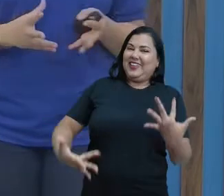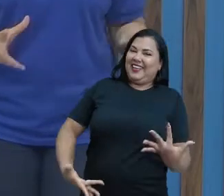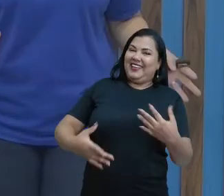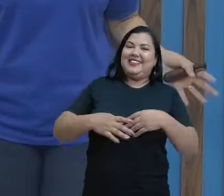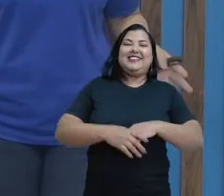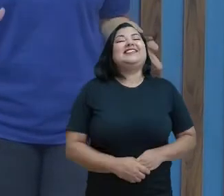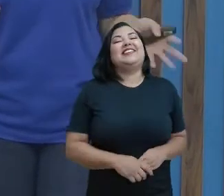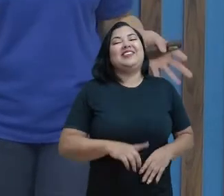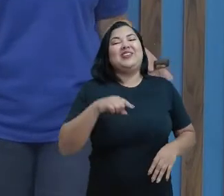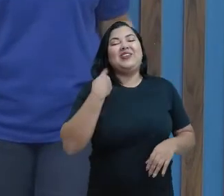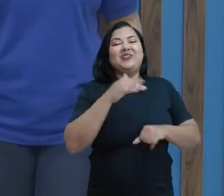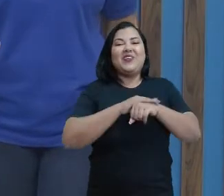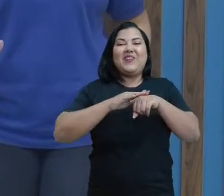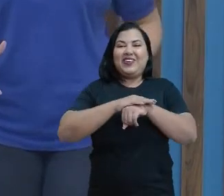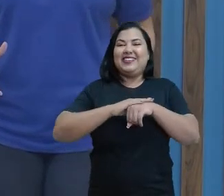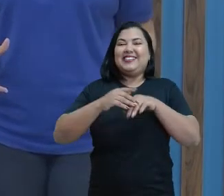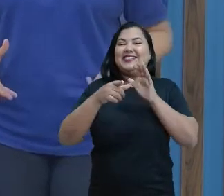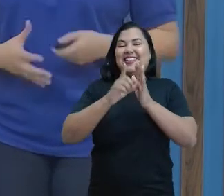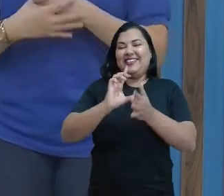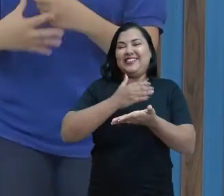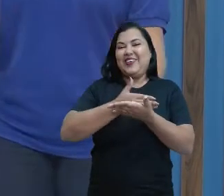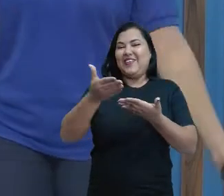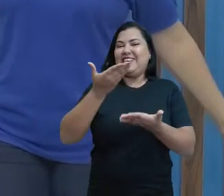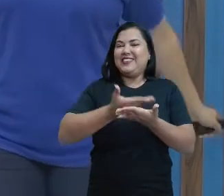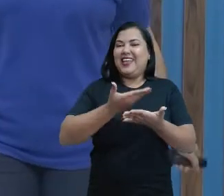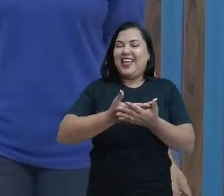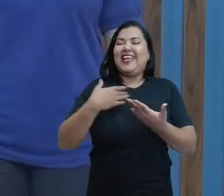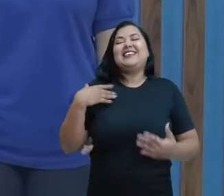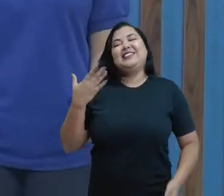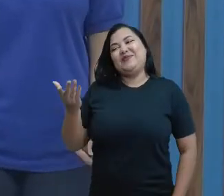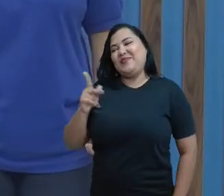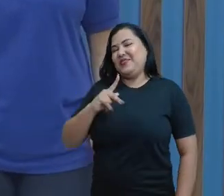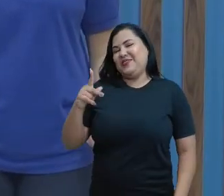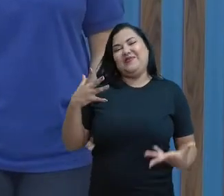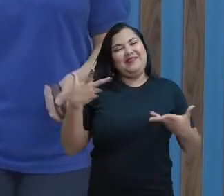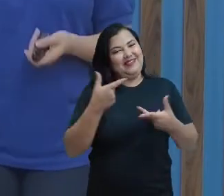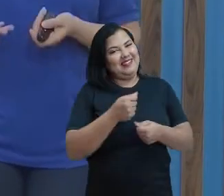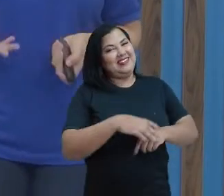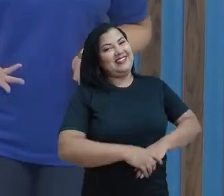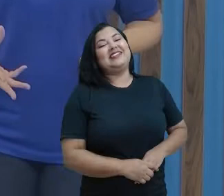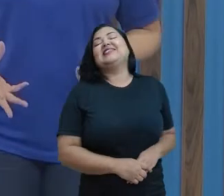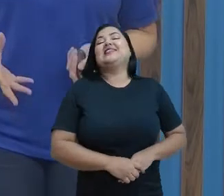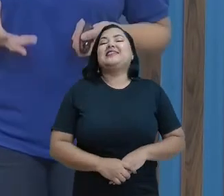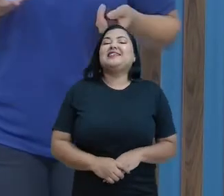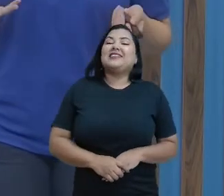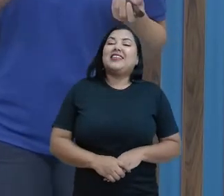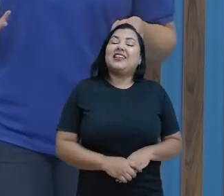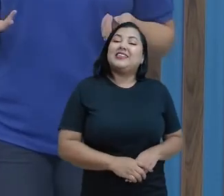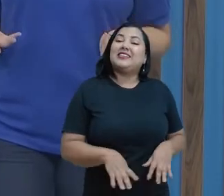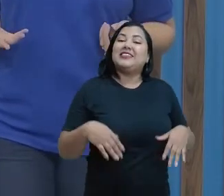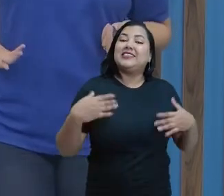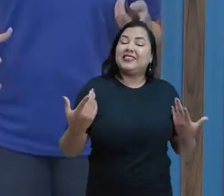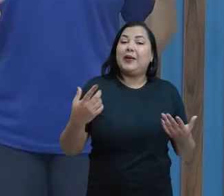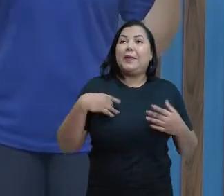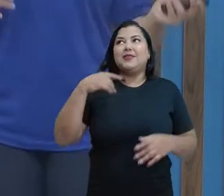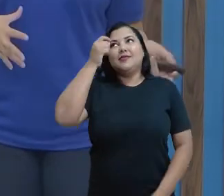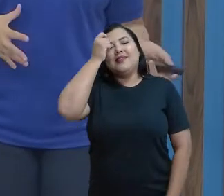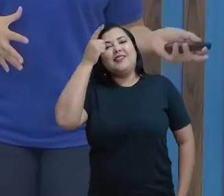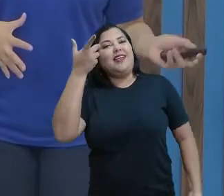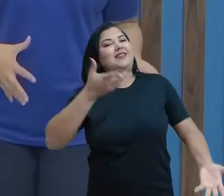que a gente estava falando aqui antes da aula, esse Revo é uma massa, né, gente? Então, trazendo essa ideia